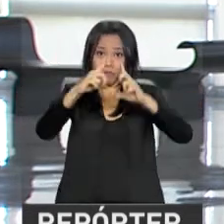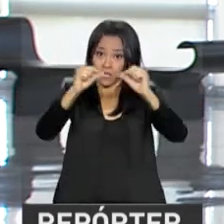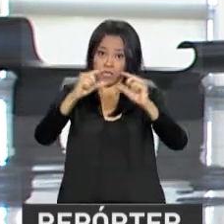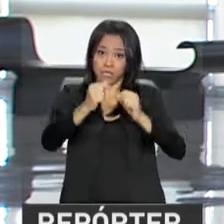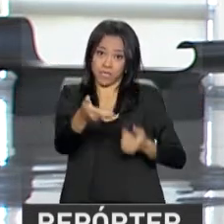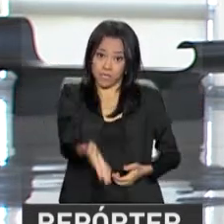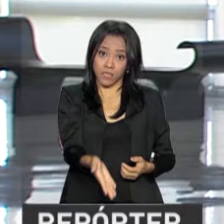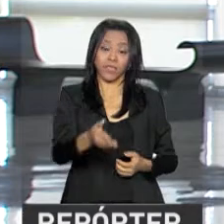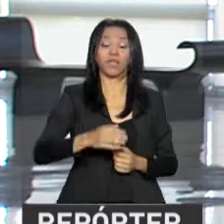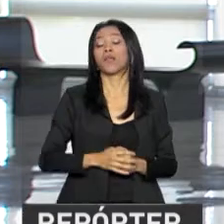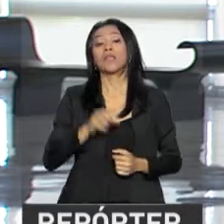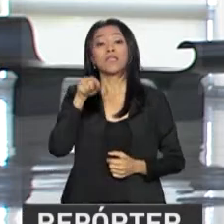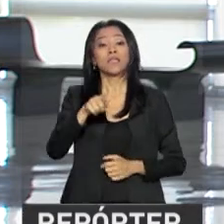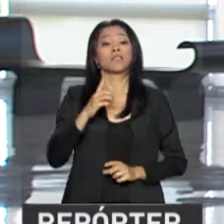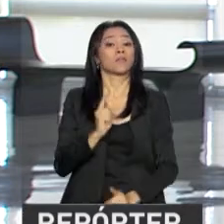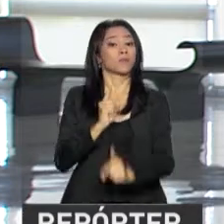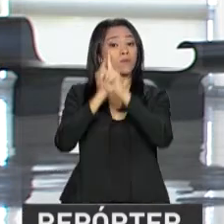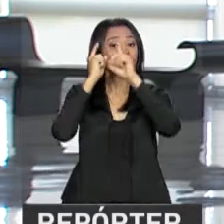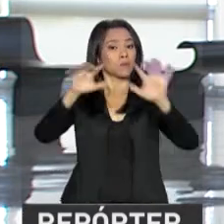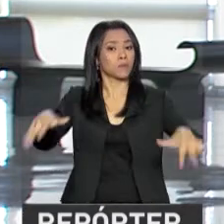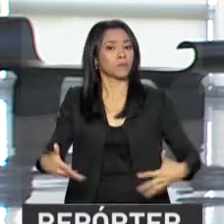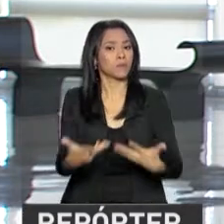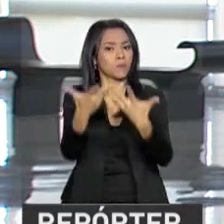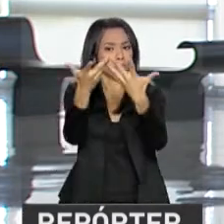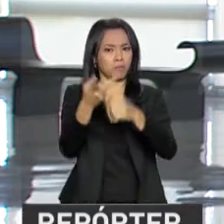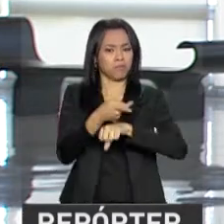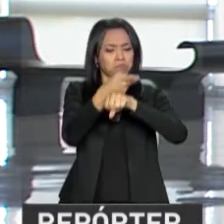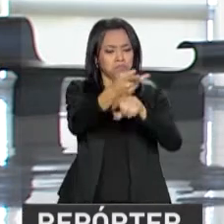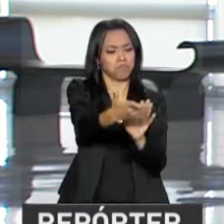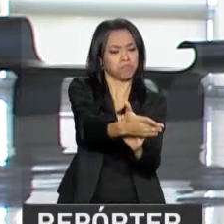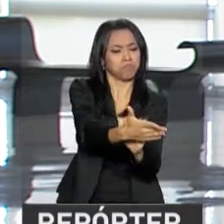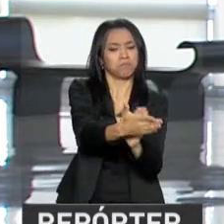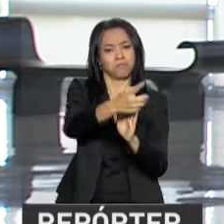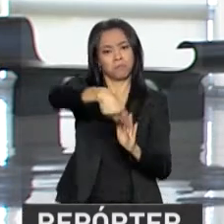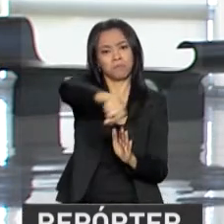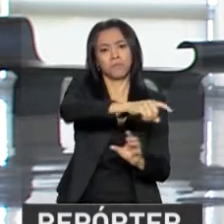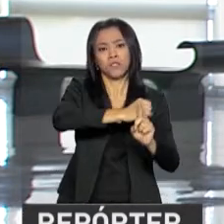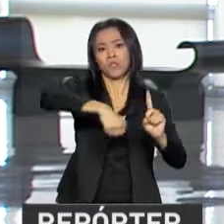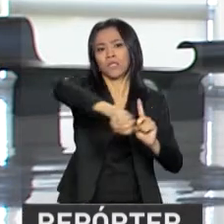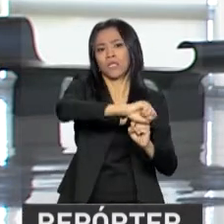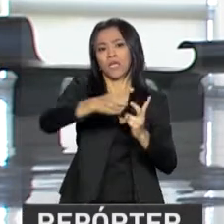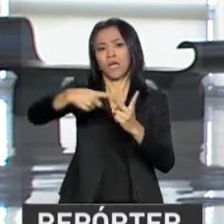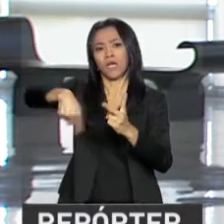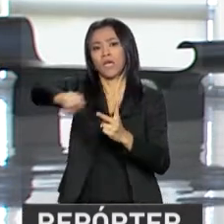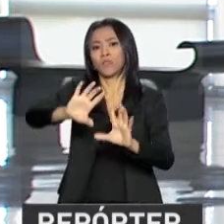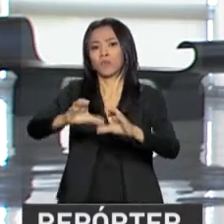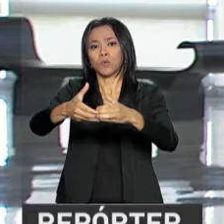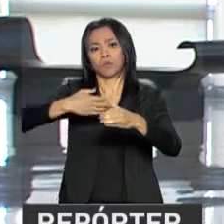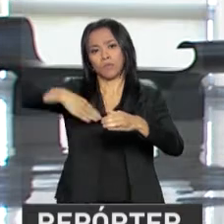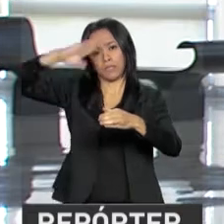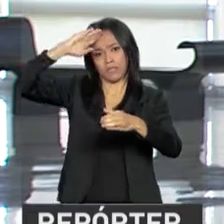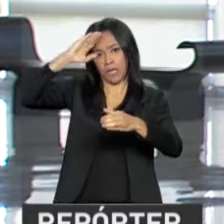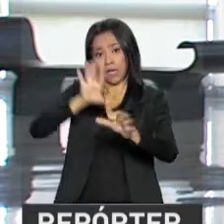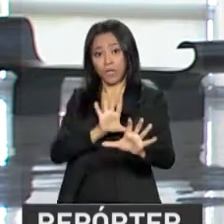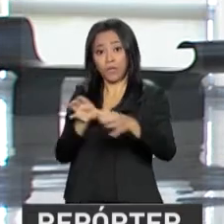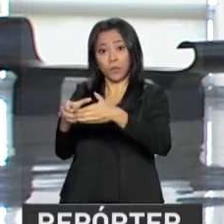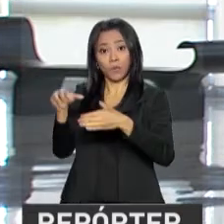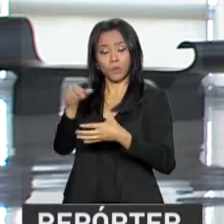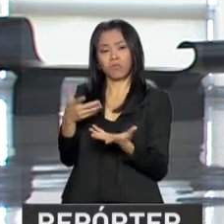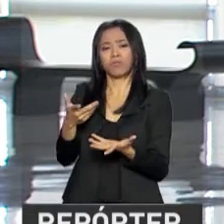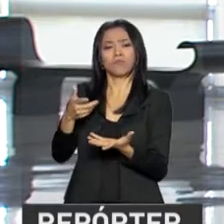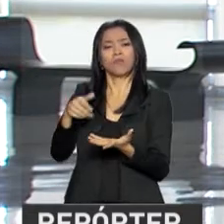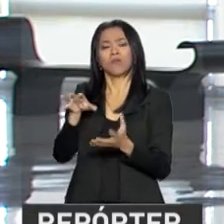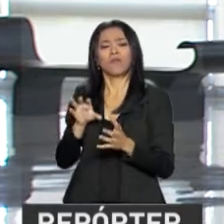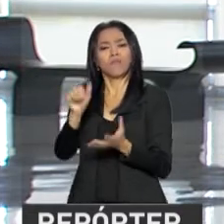brasília na solenidade serão condecorados civis militares e organizações que contribuíram com o trabalho do